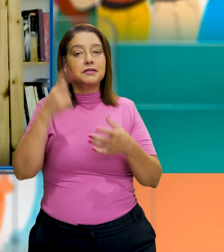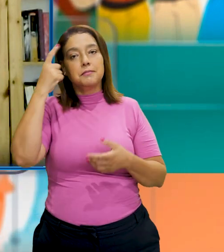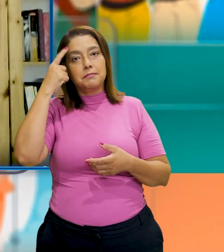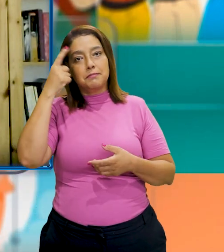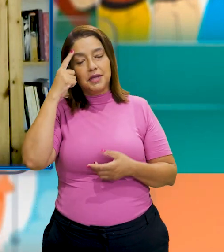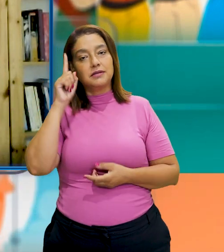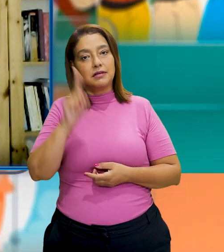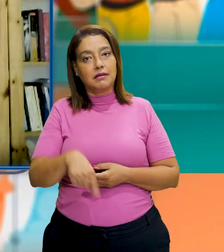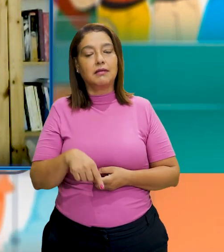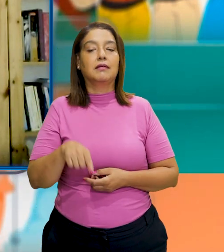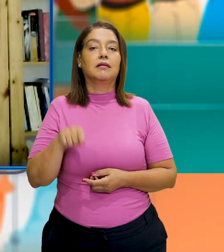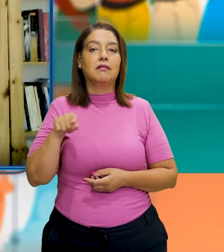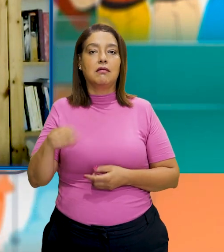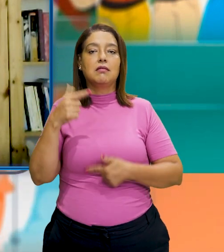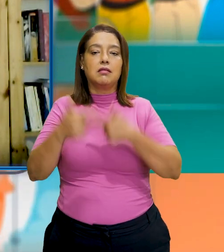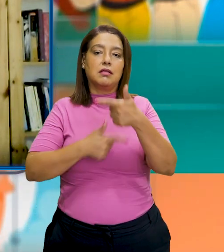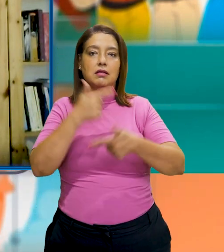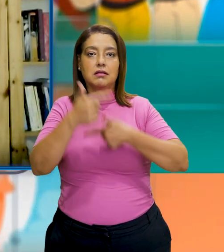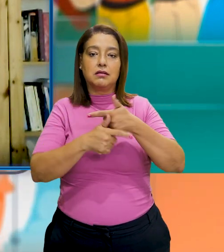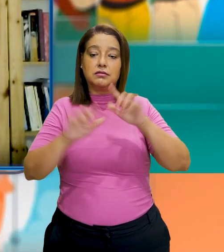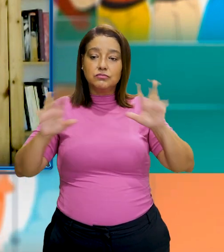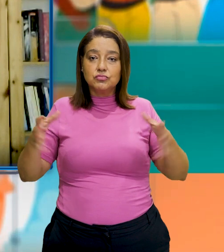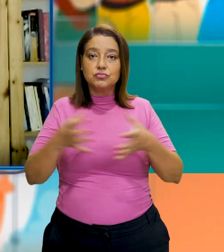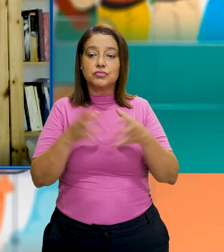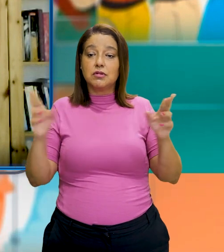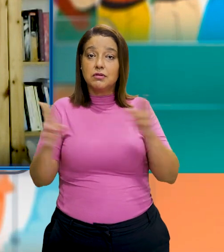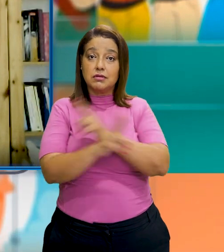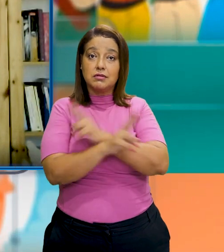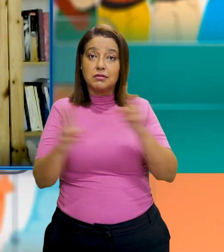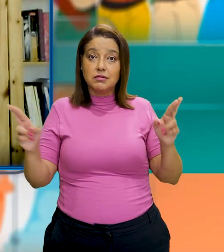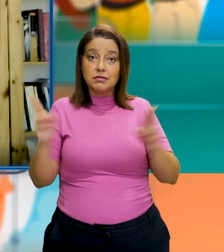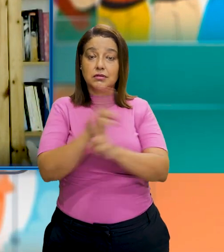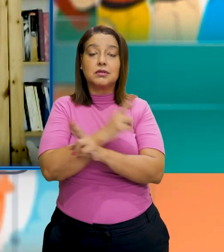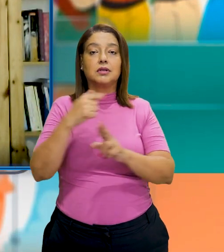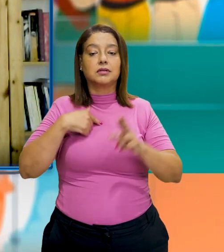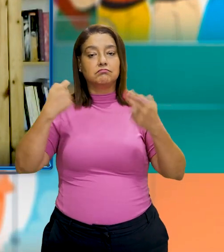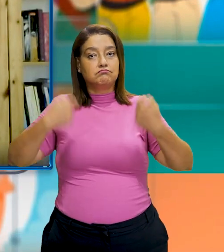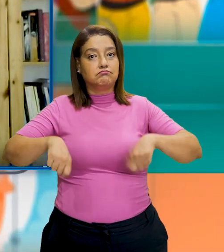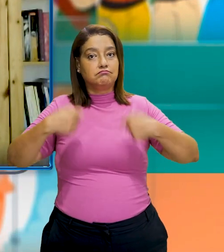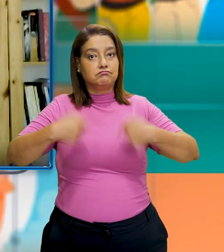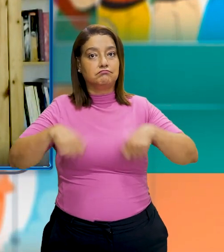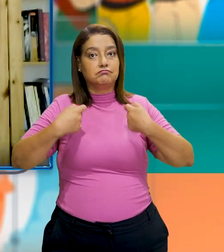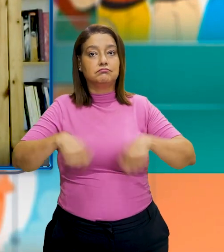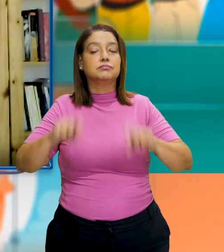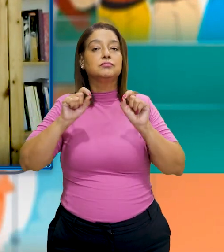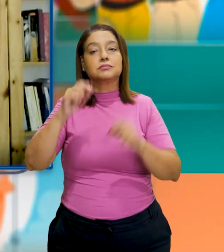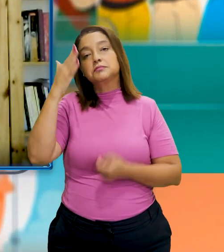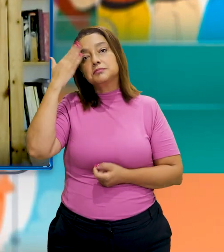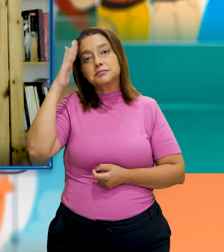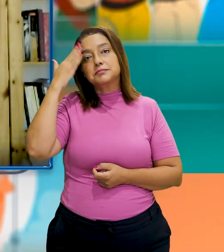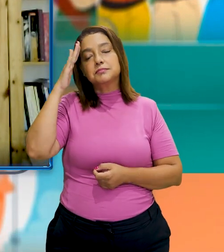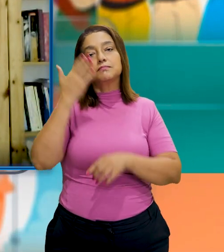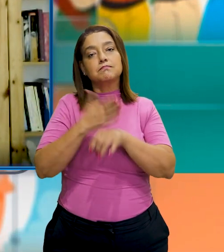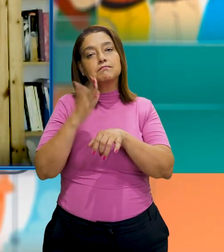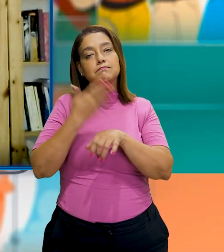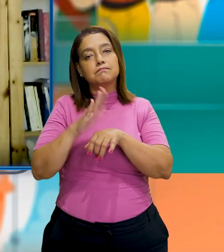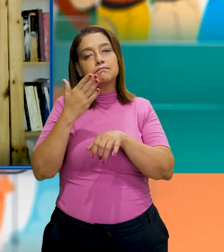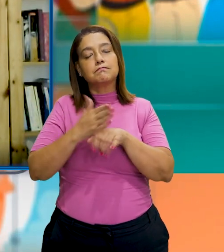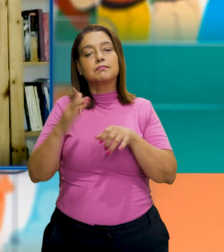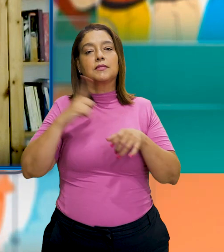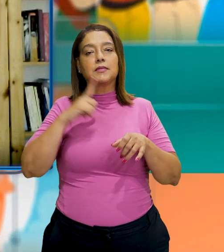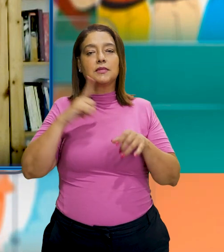né, no coletivo, é nesse relacionar com o outro que vai surgir também a necessidade de entender e de praticar